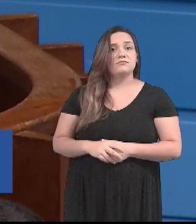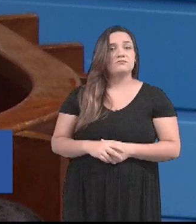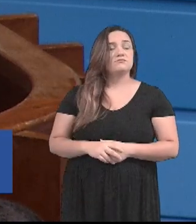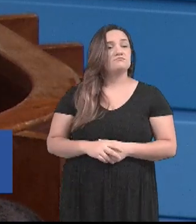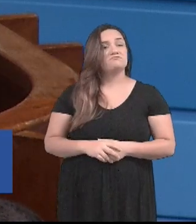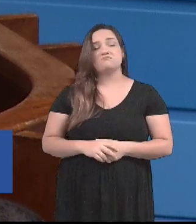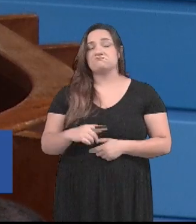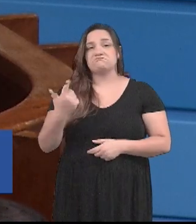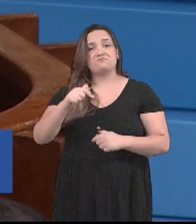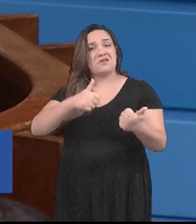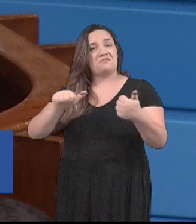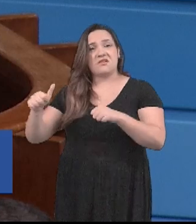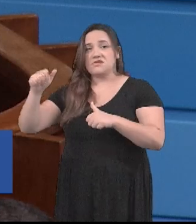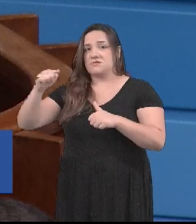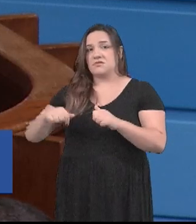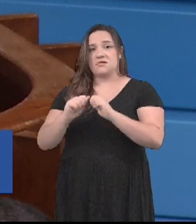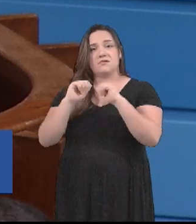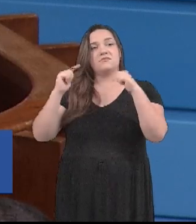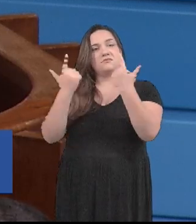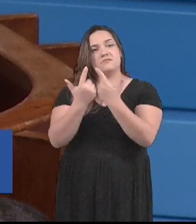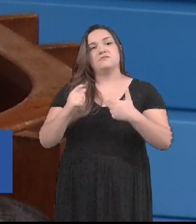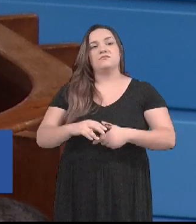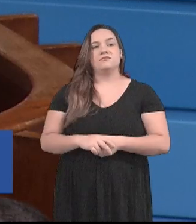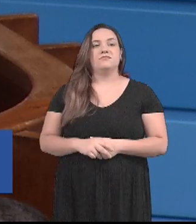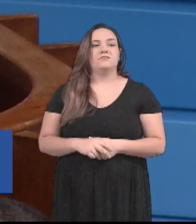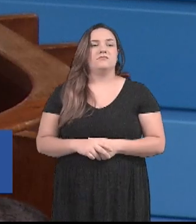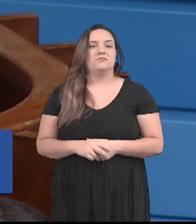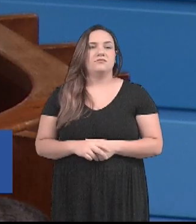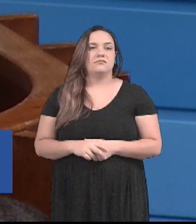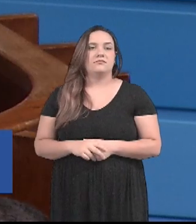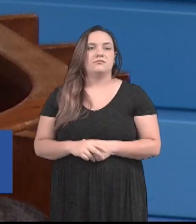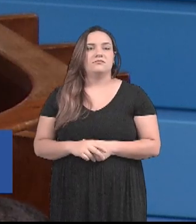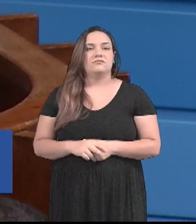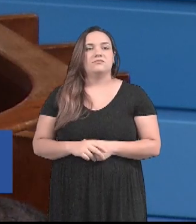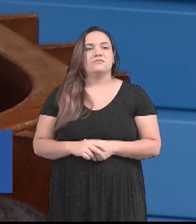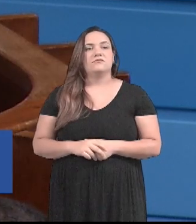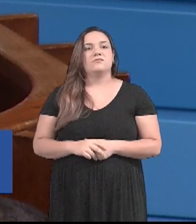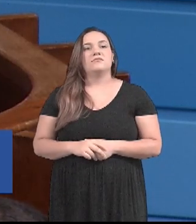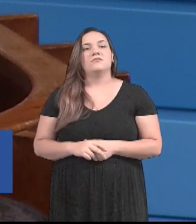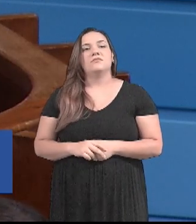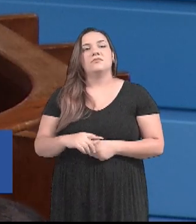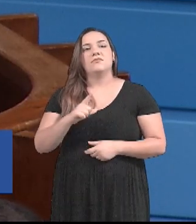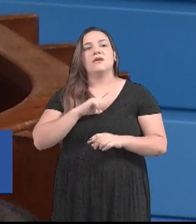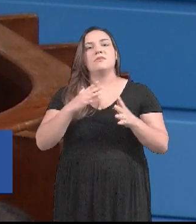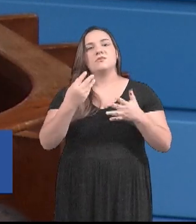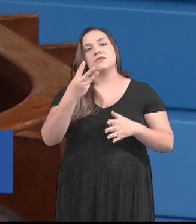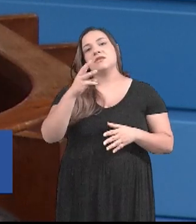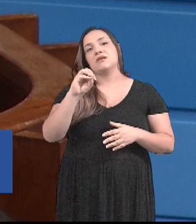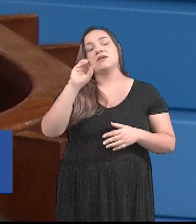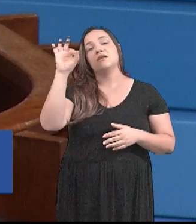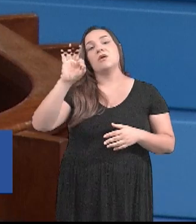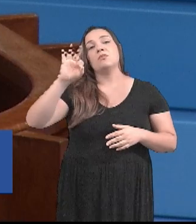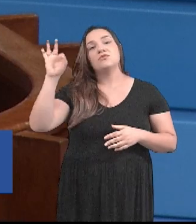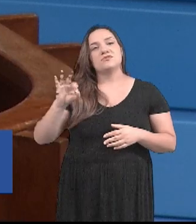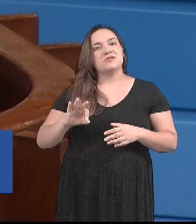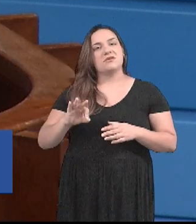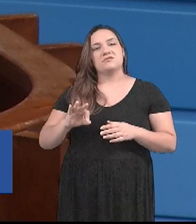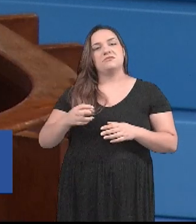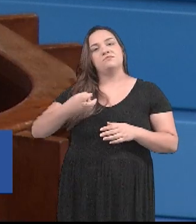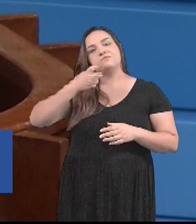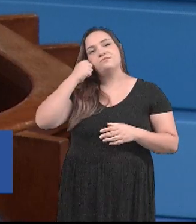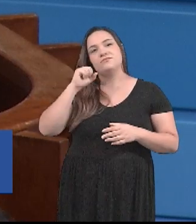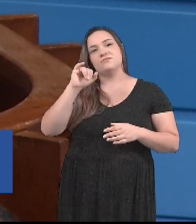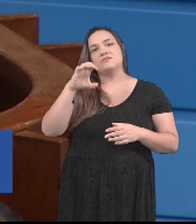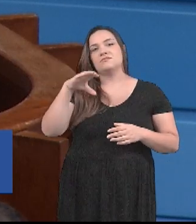sem contemplar essa casa, supera 30% de toda a arrecadação de ICMS e 20% do